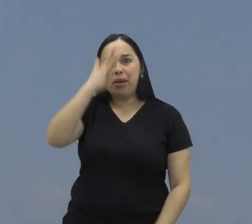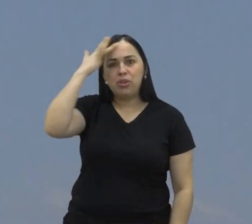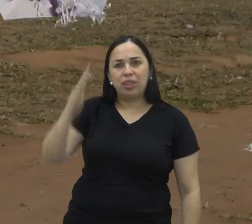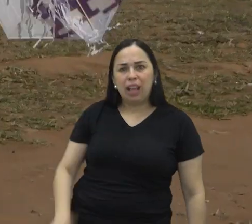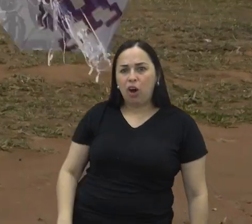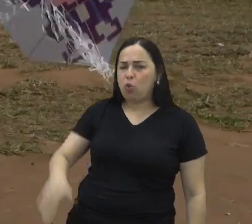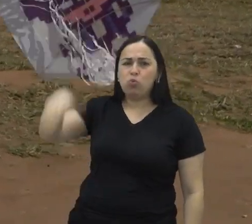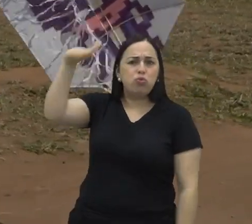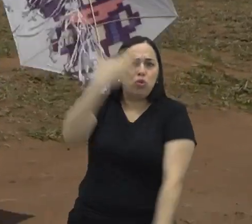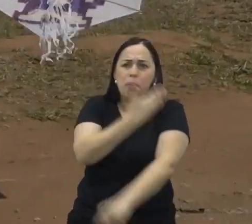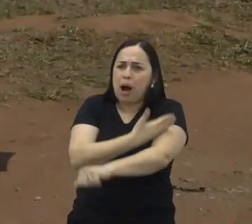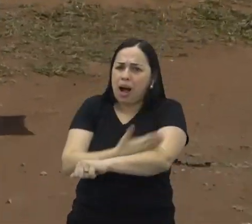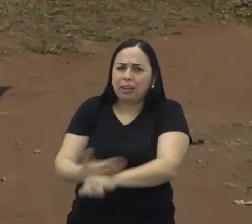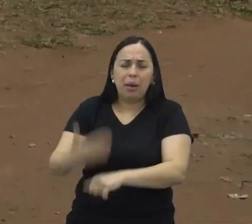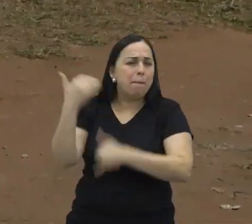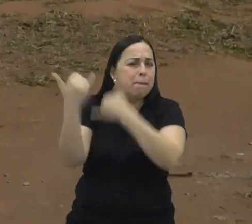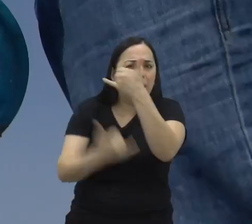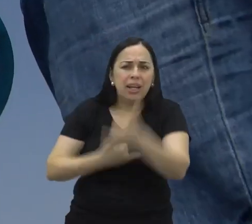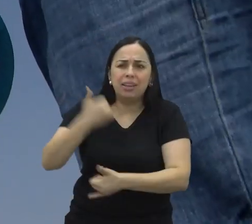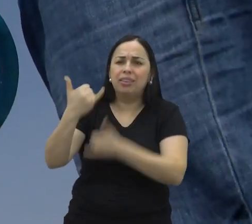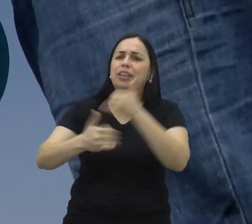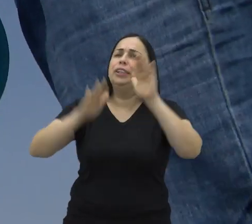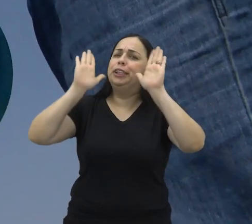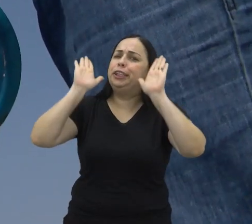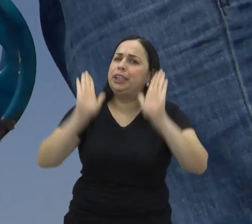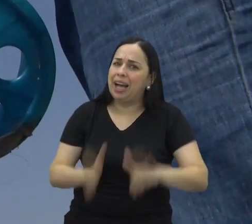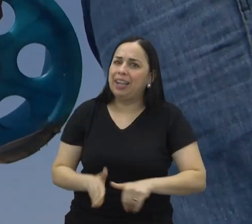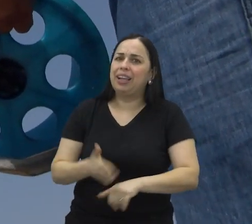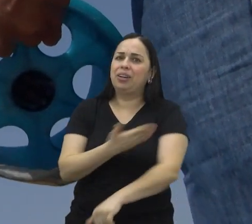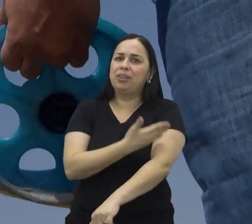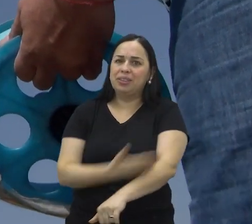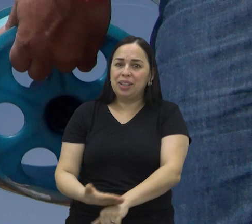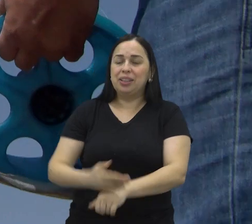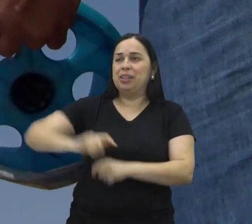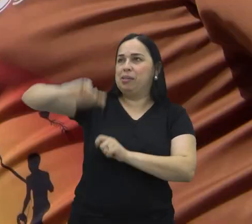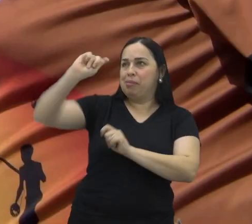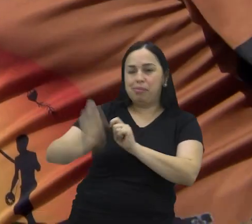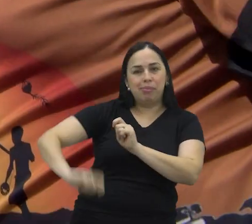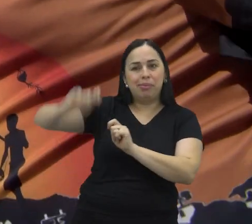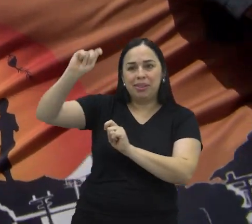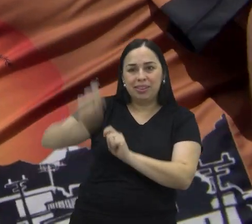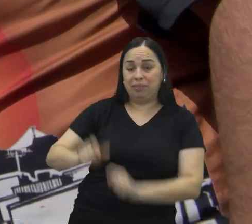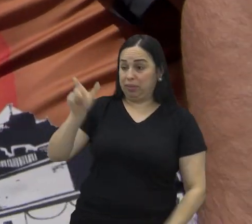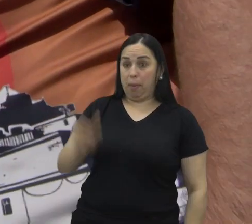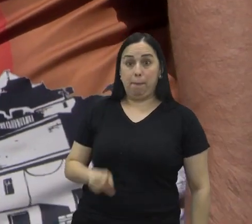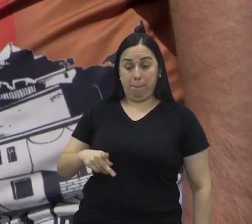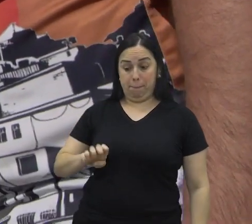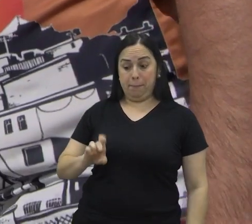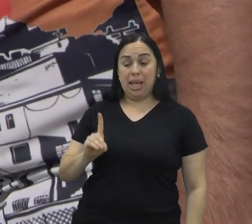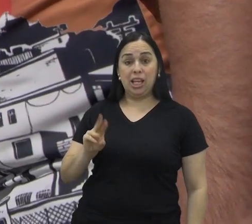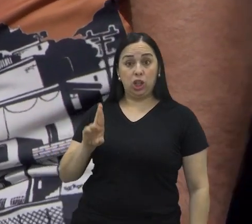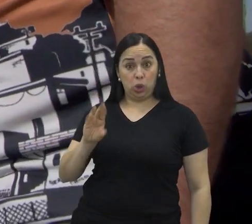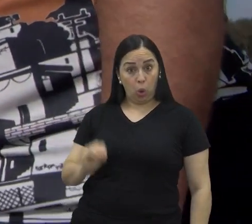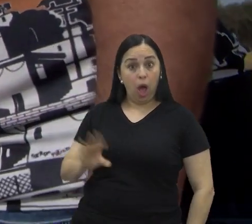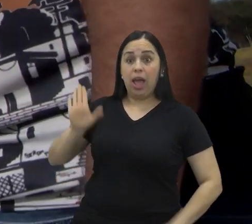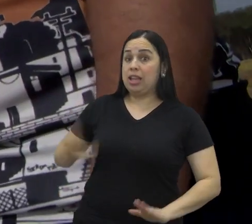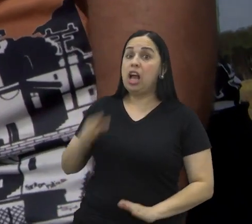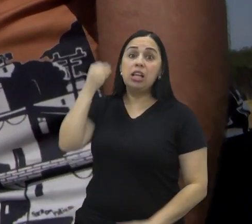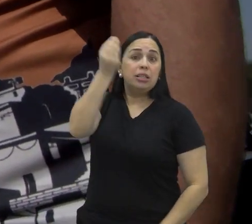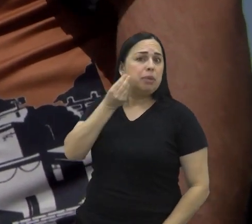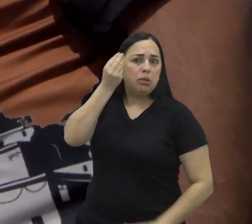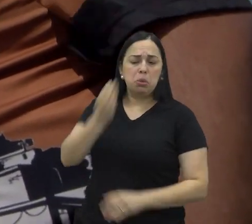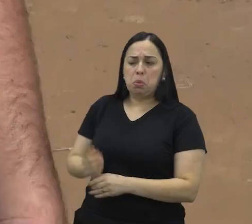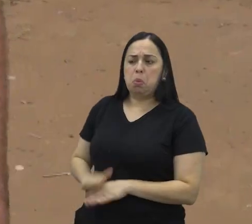pipas. Quem cresceu brincando nas ruas já deve ter empinado muitas por aí. Soltar pipa faz parte da vida do Pedro